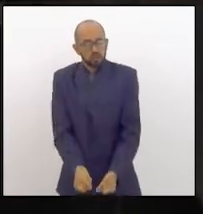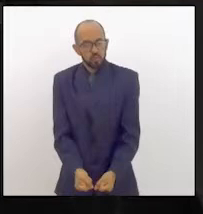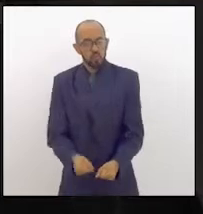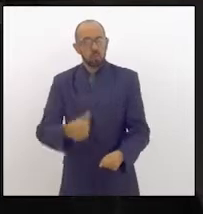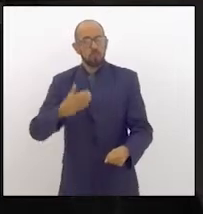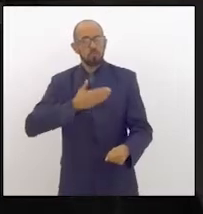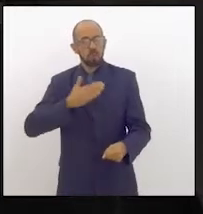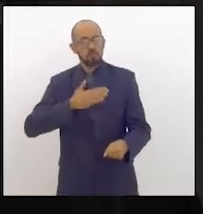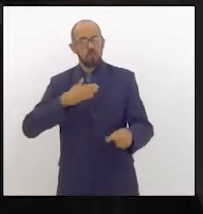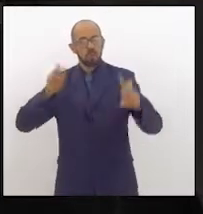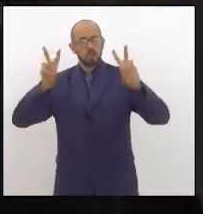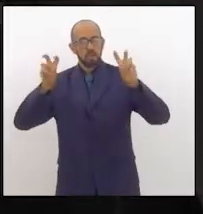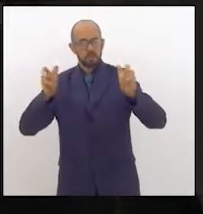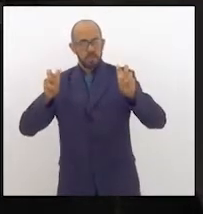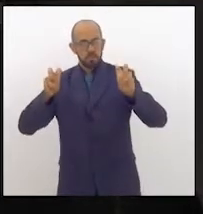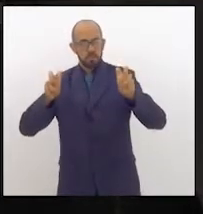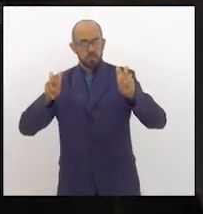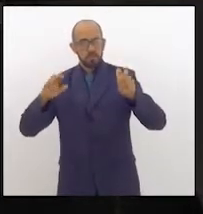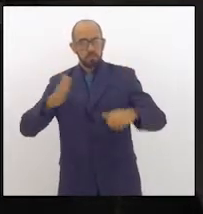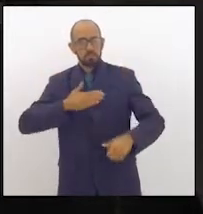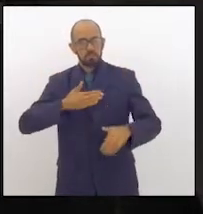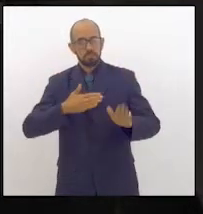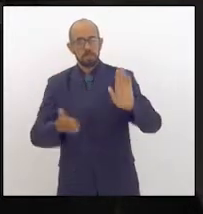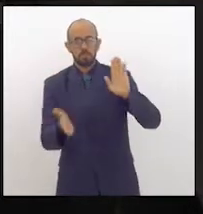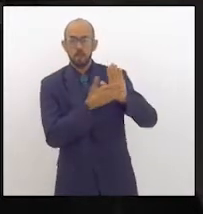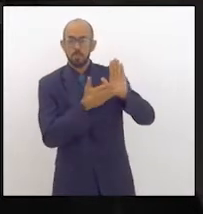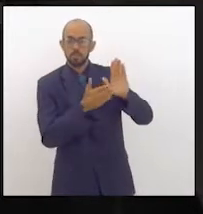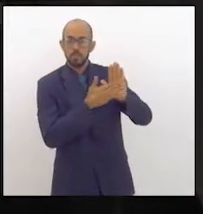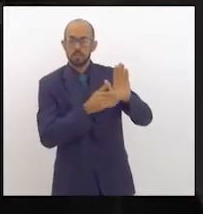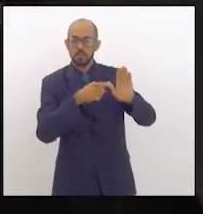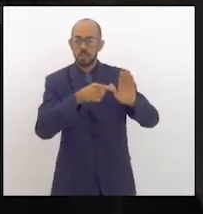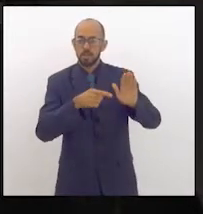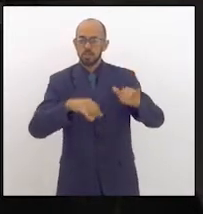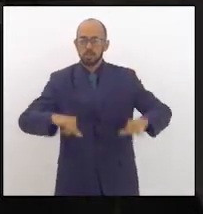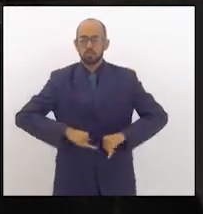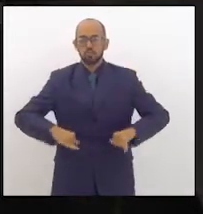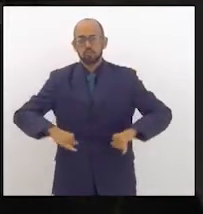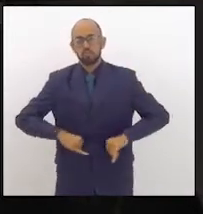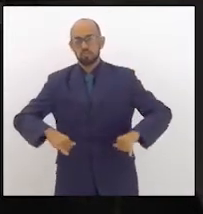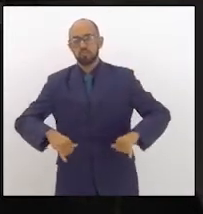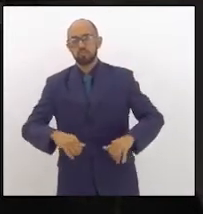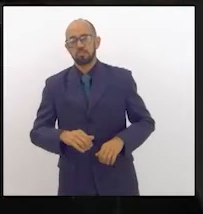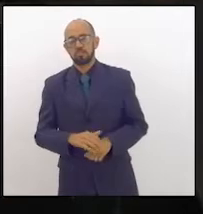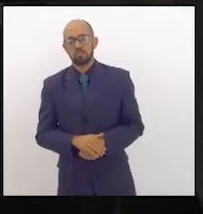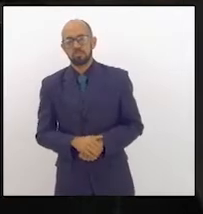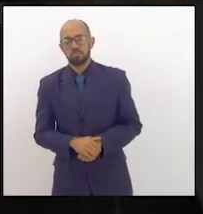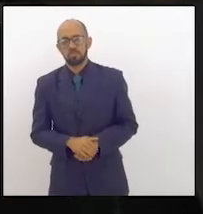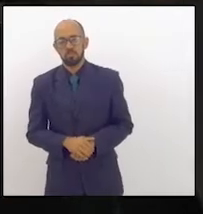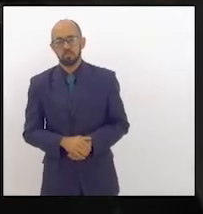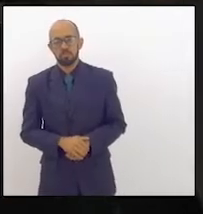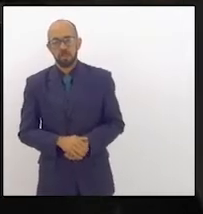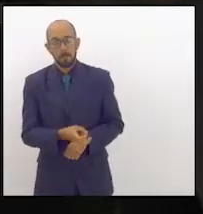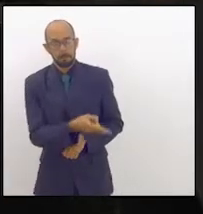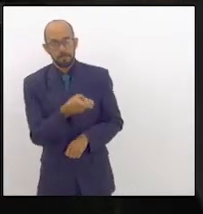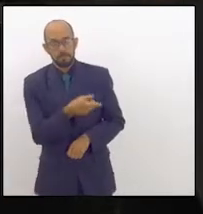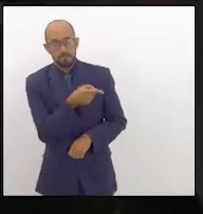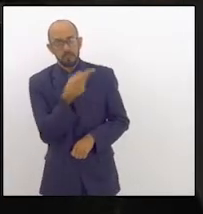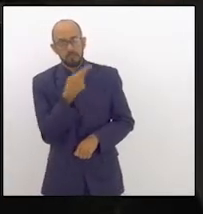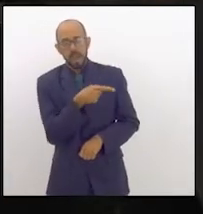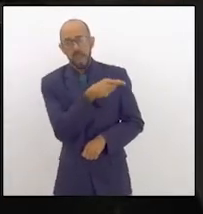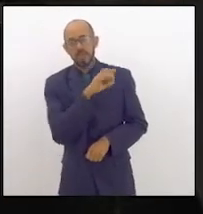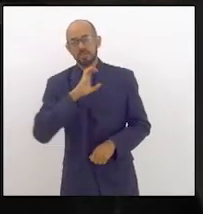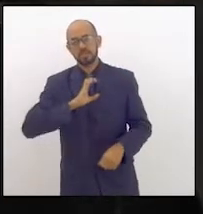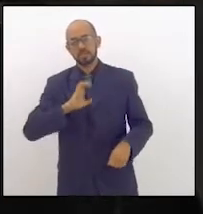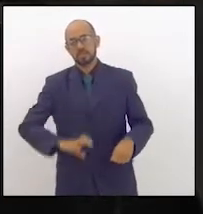visto aquilo que eu me propus chega doer ouvir que esse